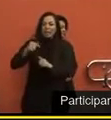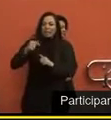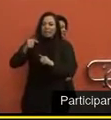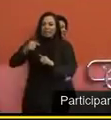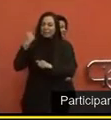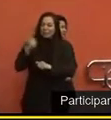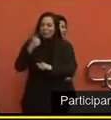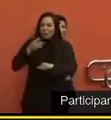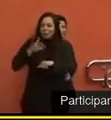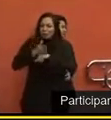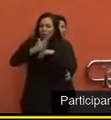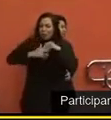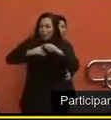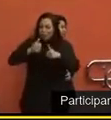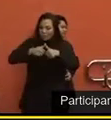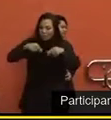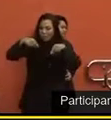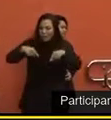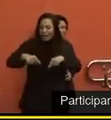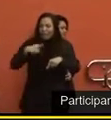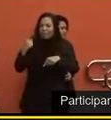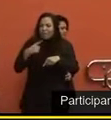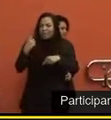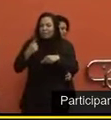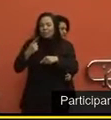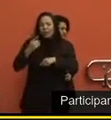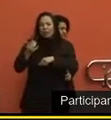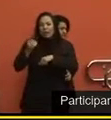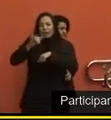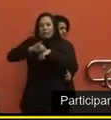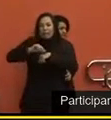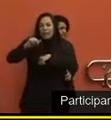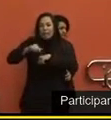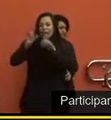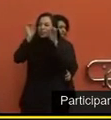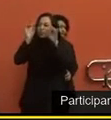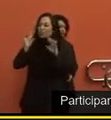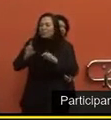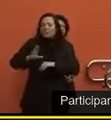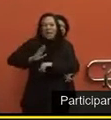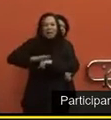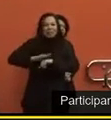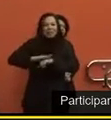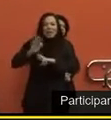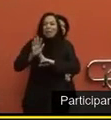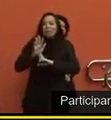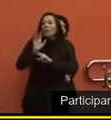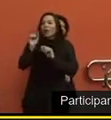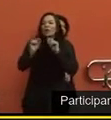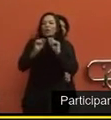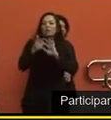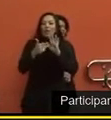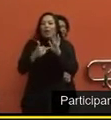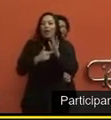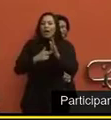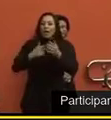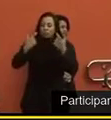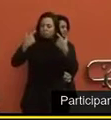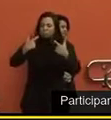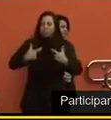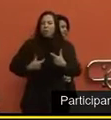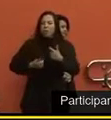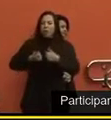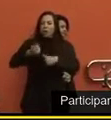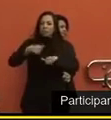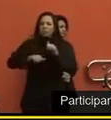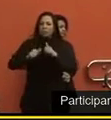nossa posse neste auditório, na sede da nossa instituição, é muito especial. Simboliza a autonomia administrativa e funcional